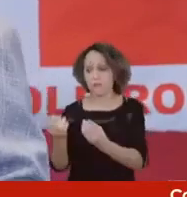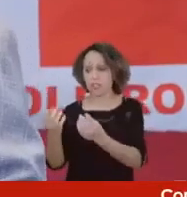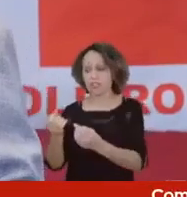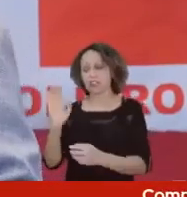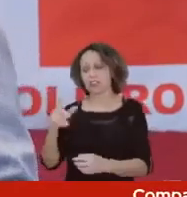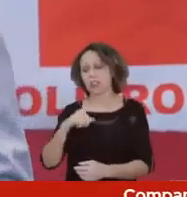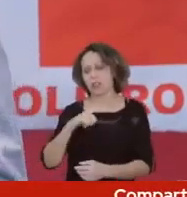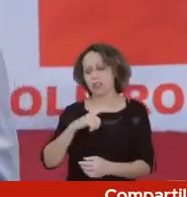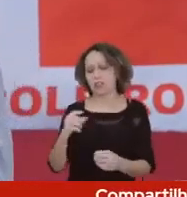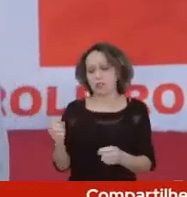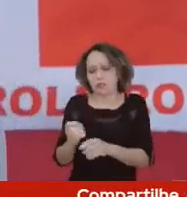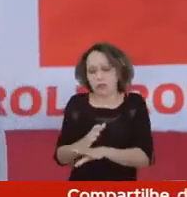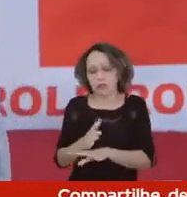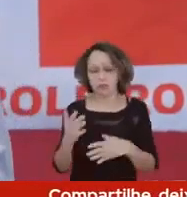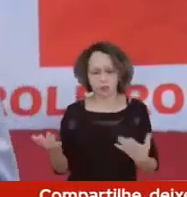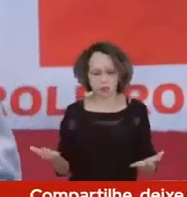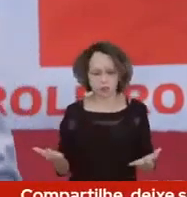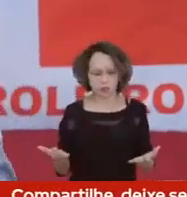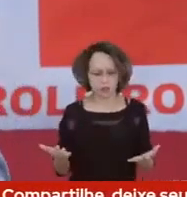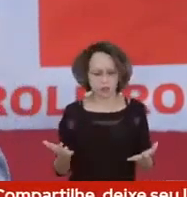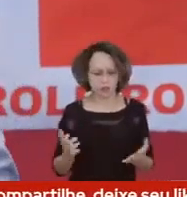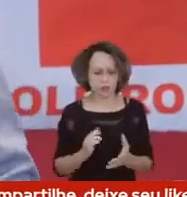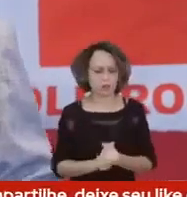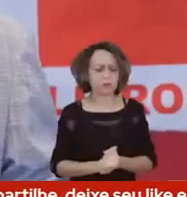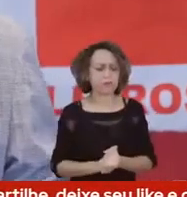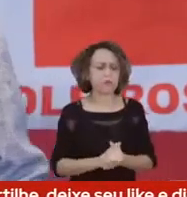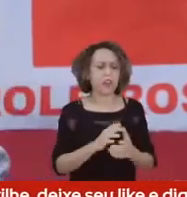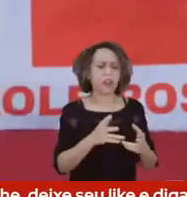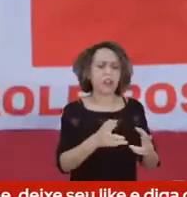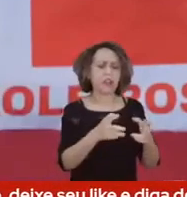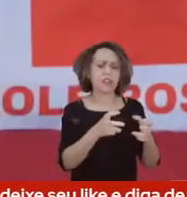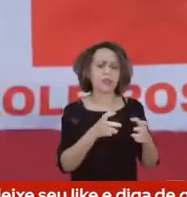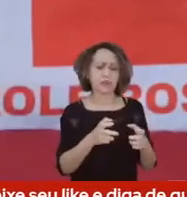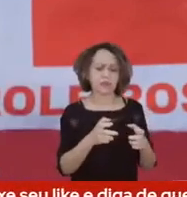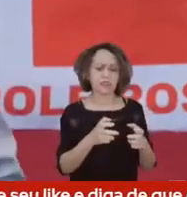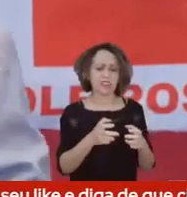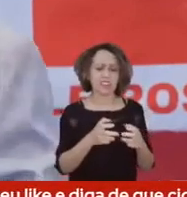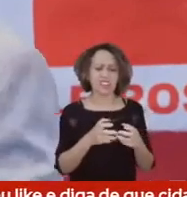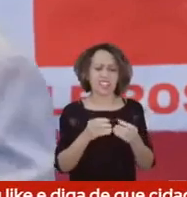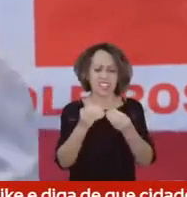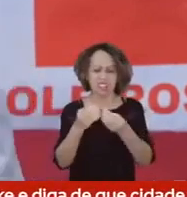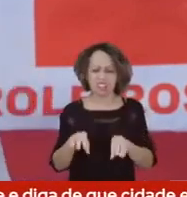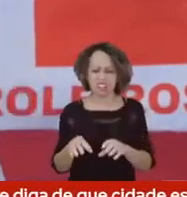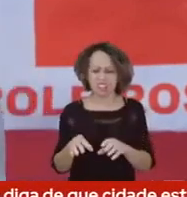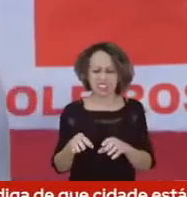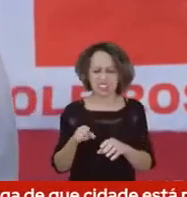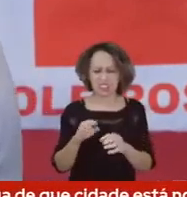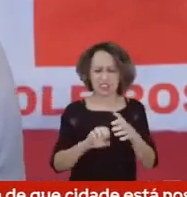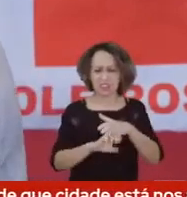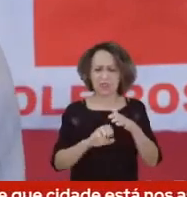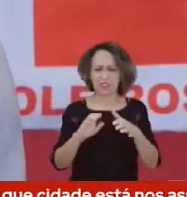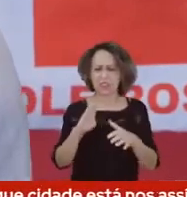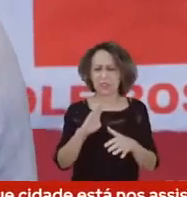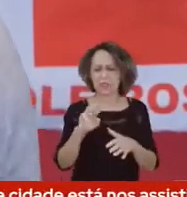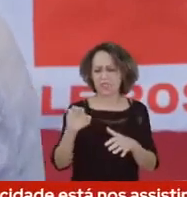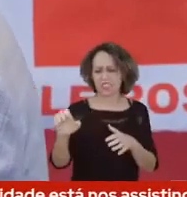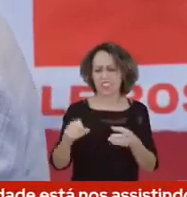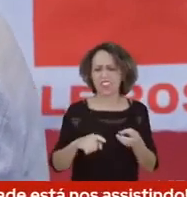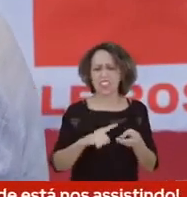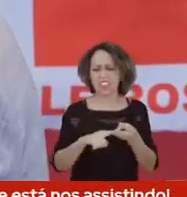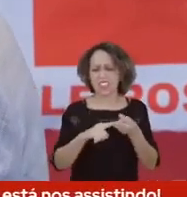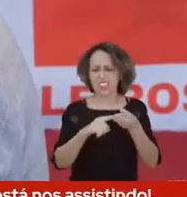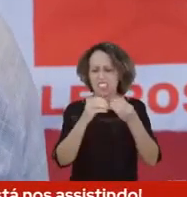Além da Petrobras, além da destruição da BR, além da destruição dos gasodutos, a briga para a gente fazer